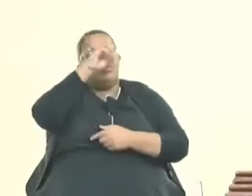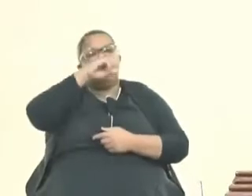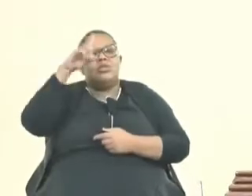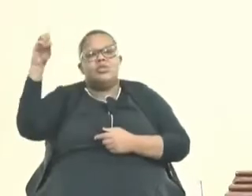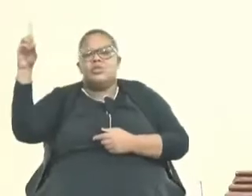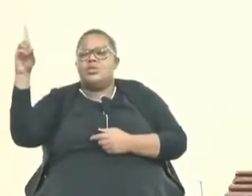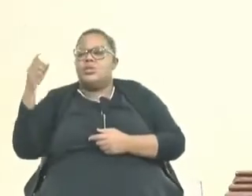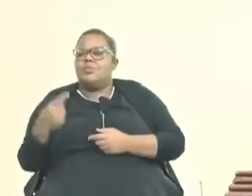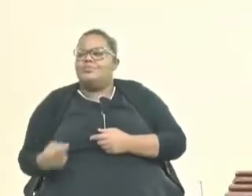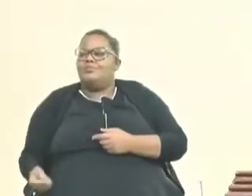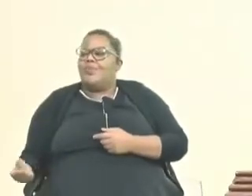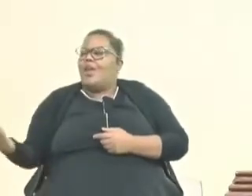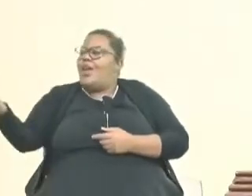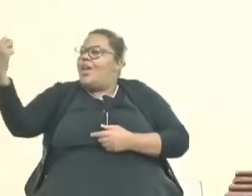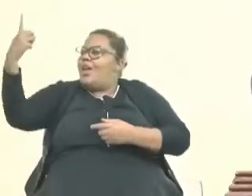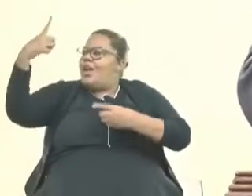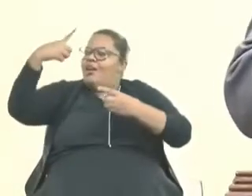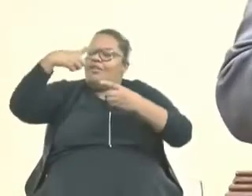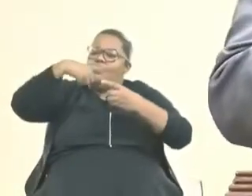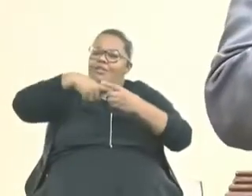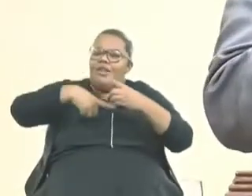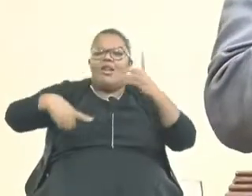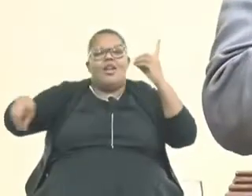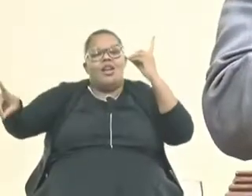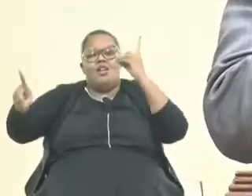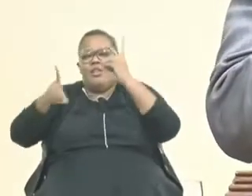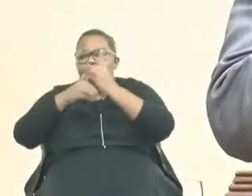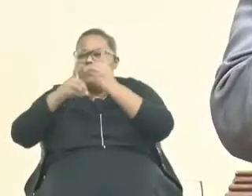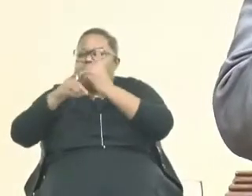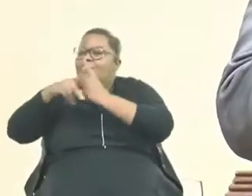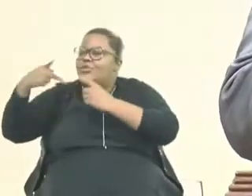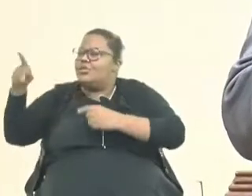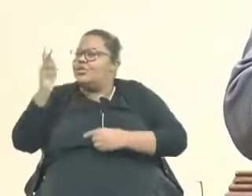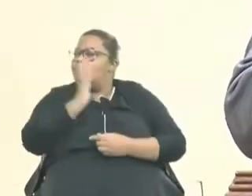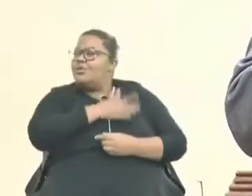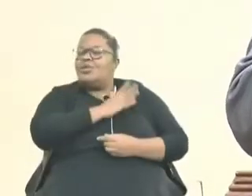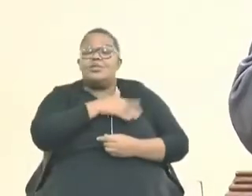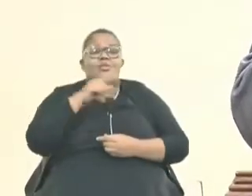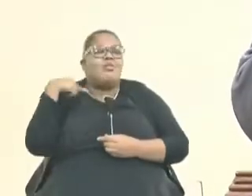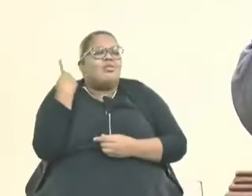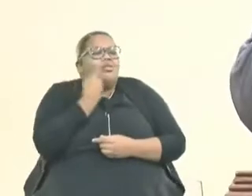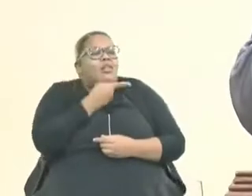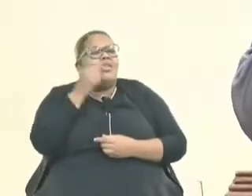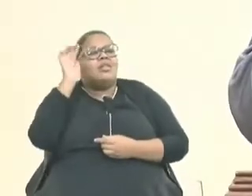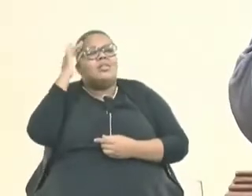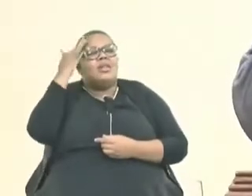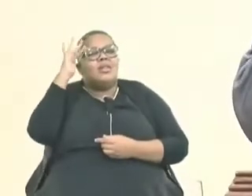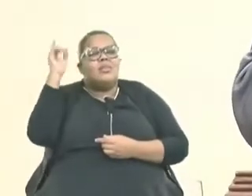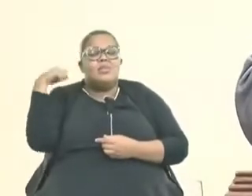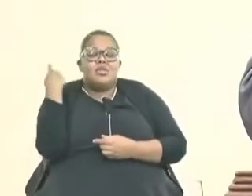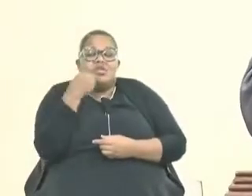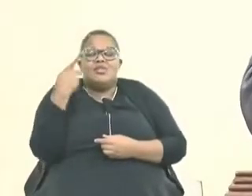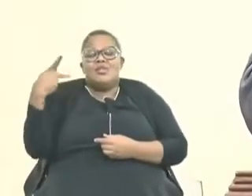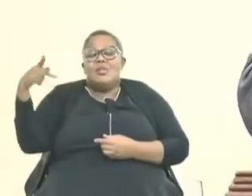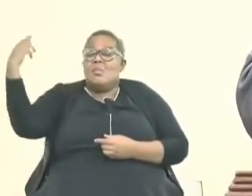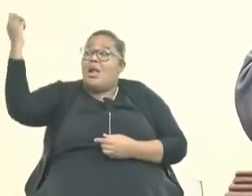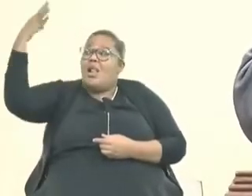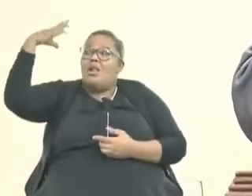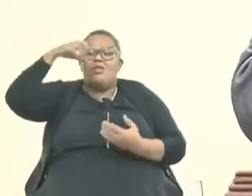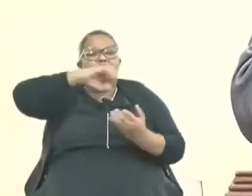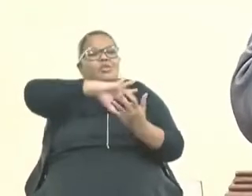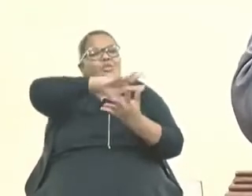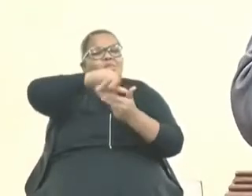e as quadrilhas em nossos corações o que nós entendemos que nós somos a luz do mundo